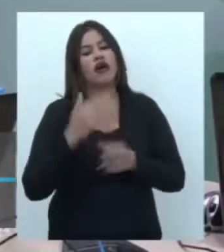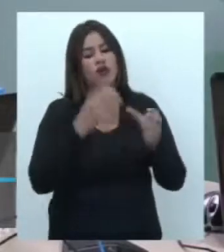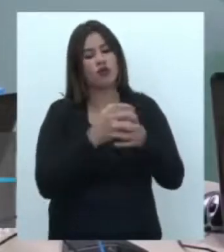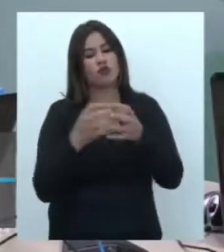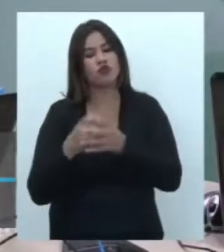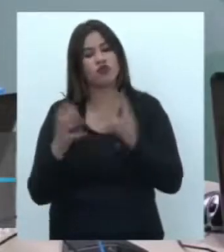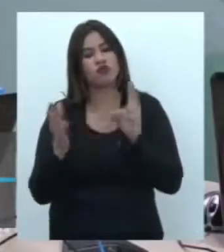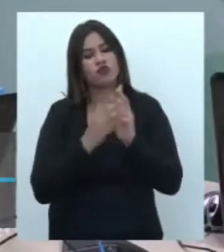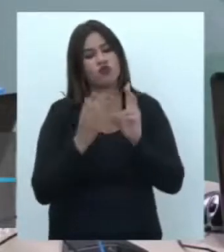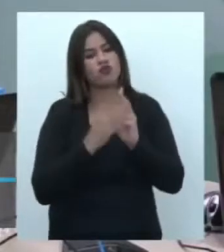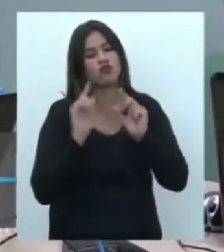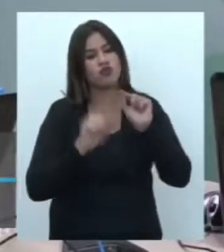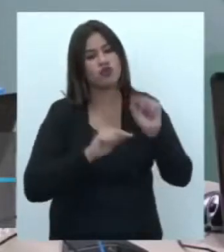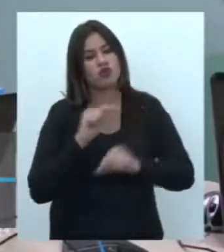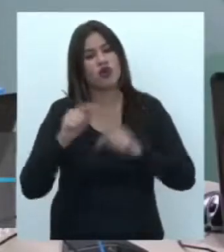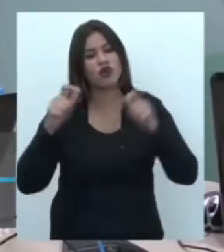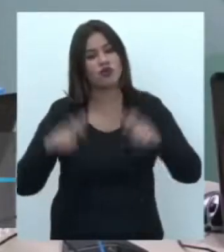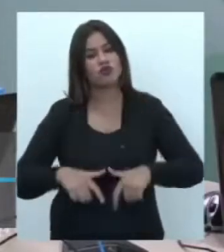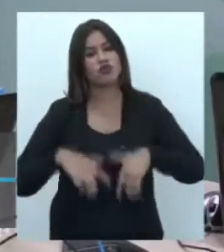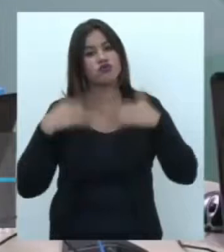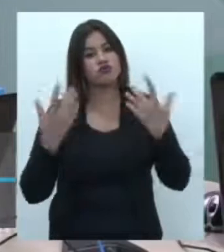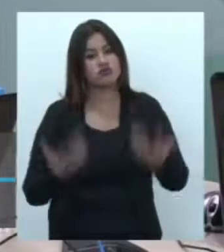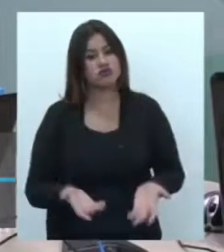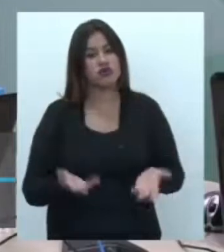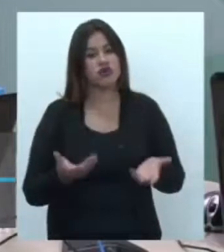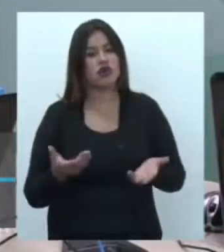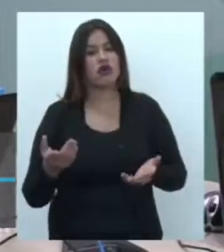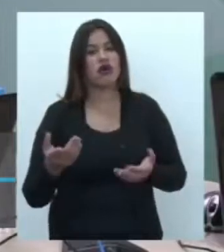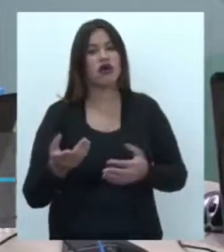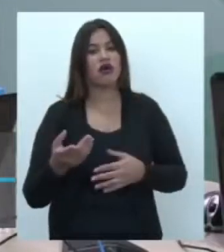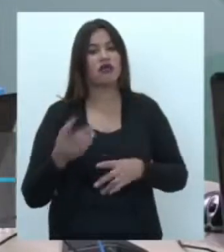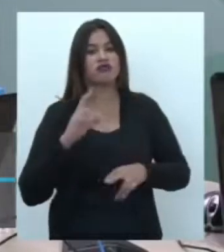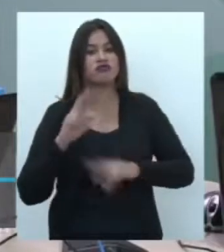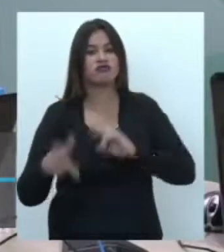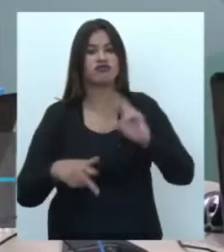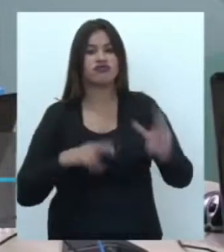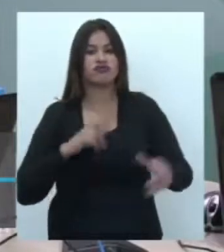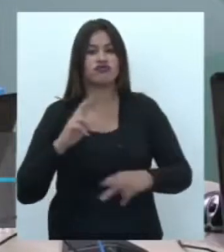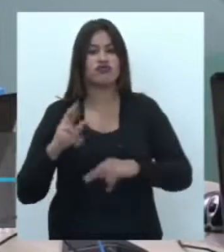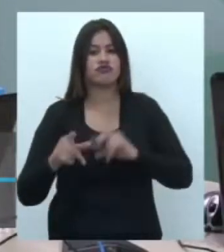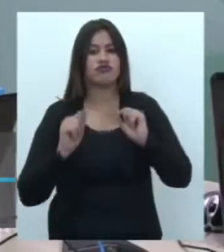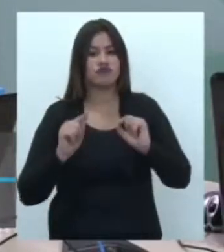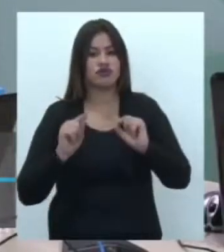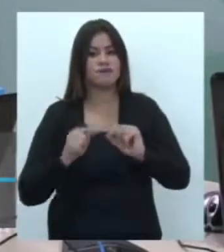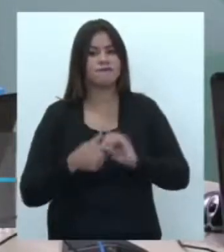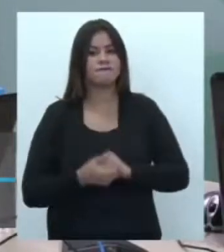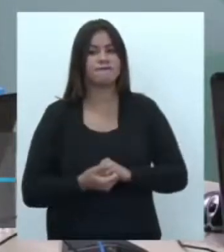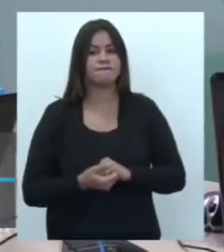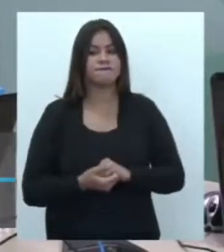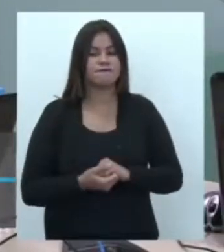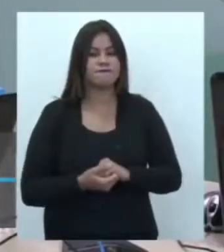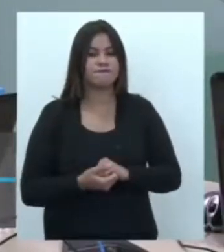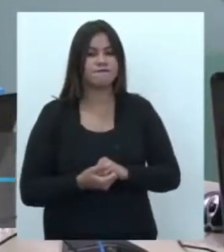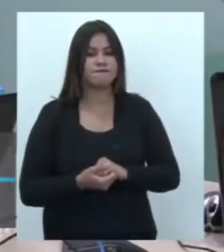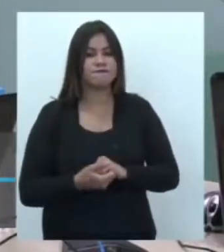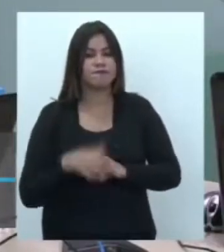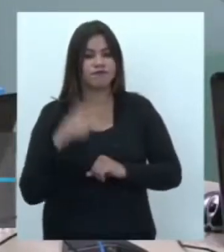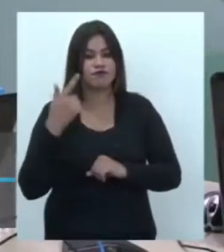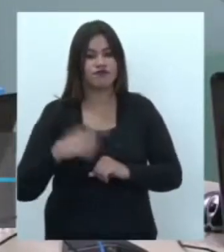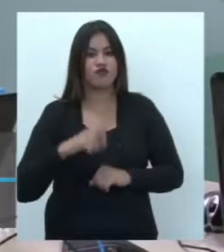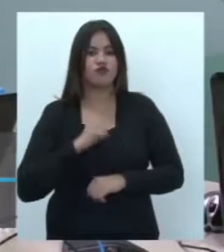povos indígenas, onde eles estão no Brasil e as suas diferentes contribuições, tá? Voltando à questão